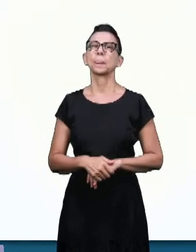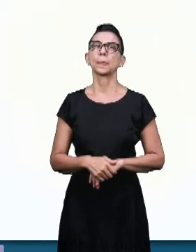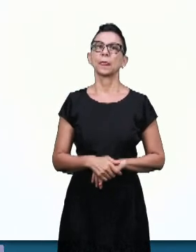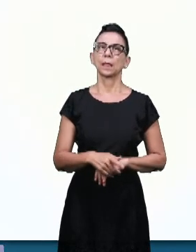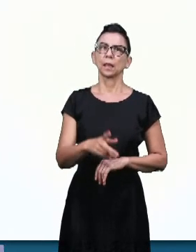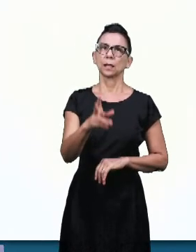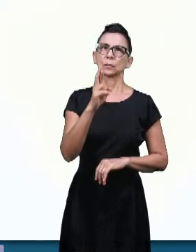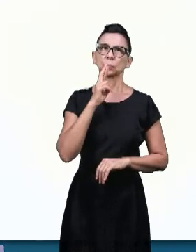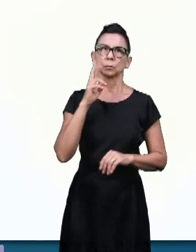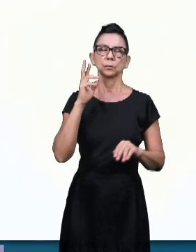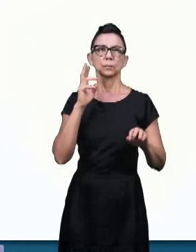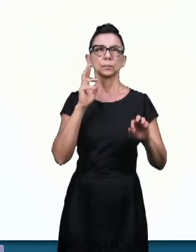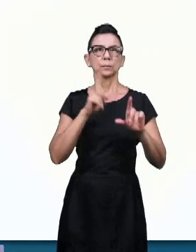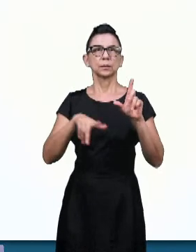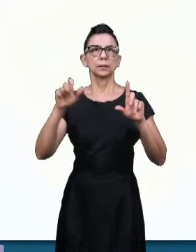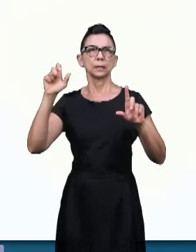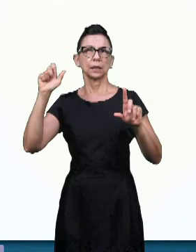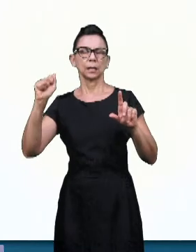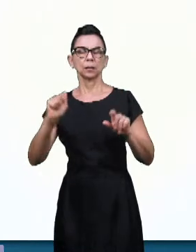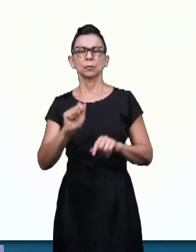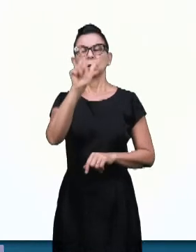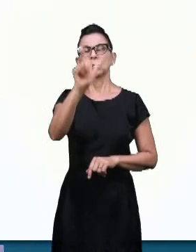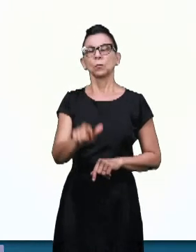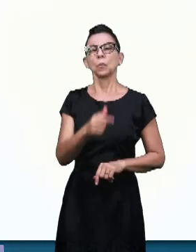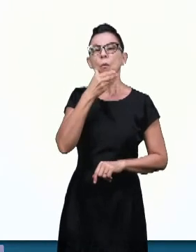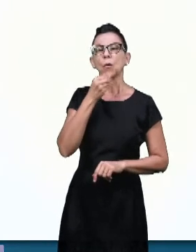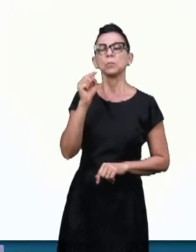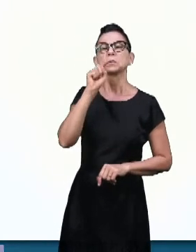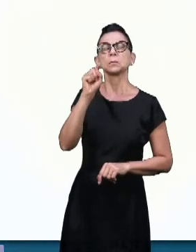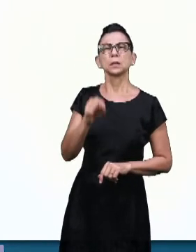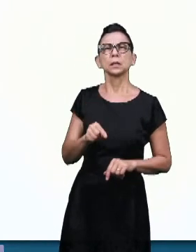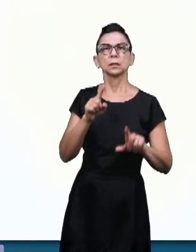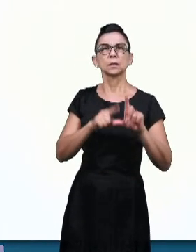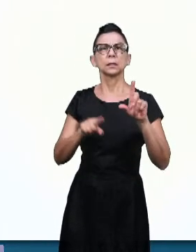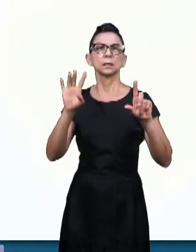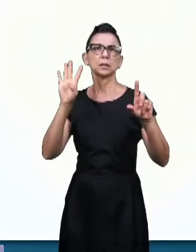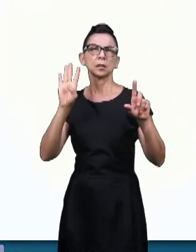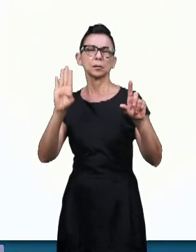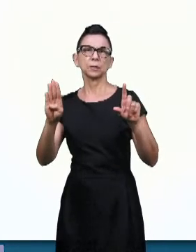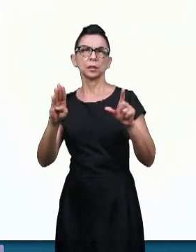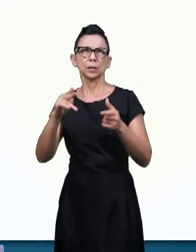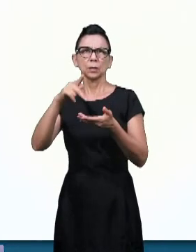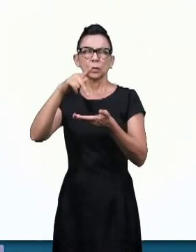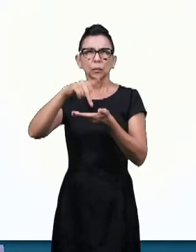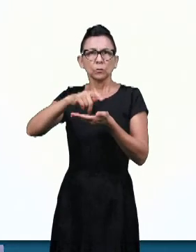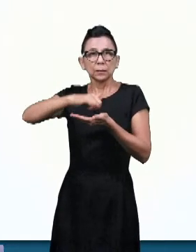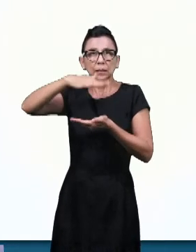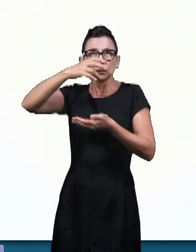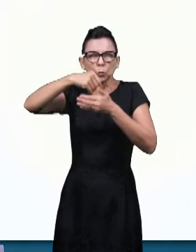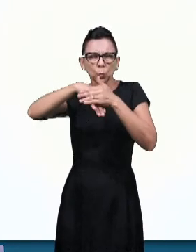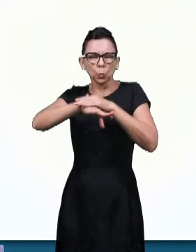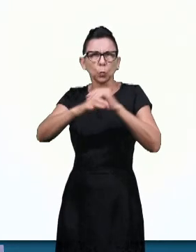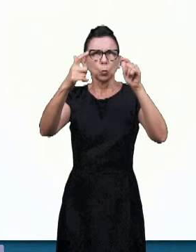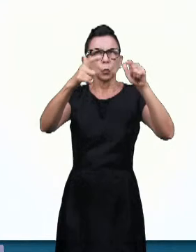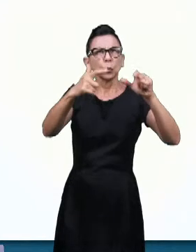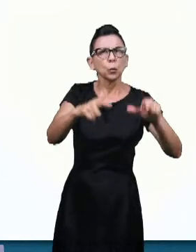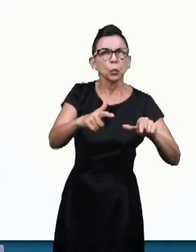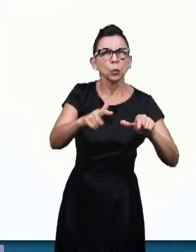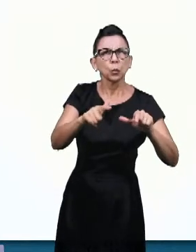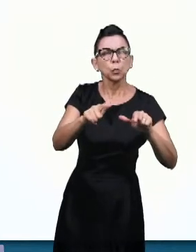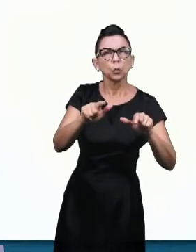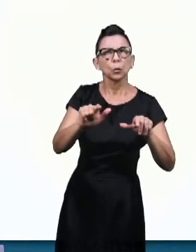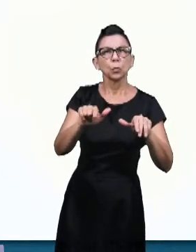A, um homem, quem? Letra B, um tesouro escondido no campo. Qual